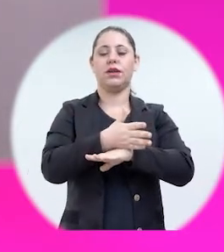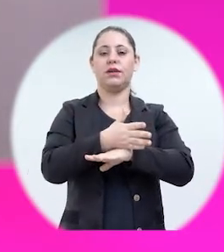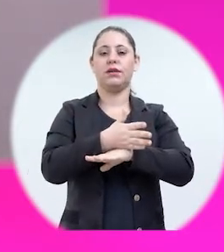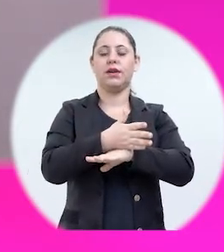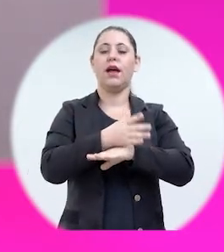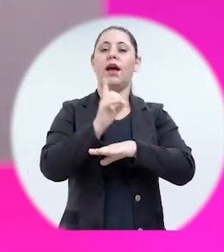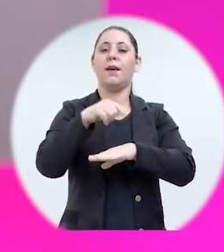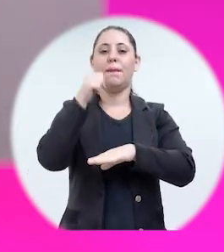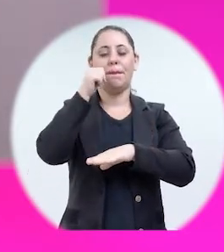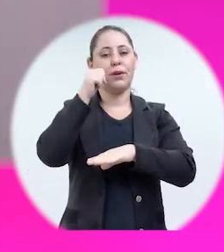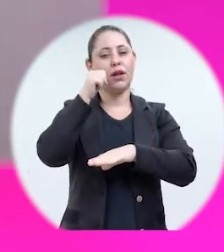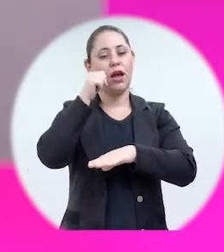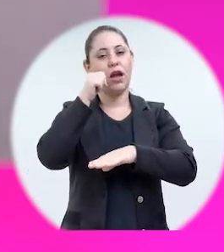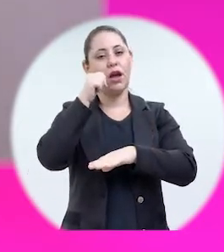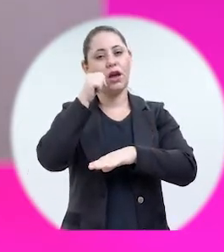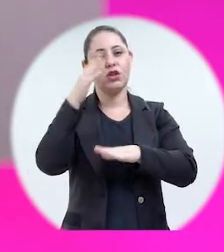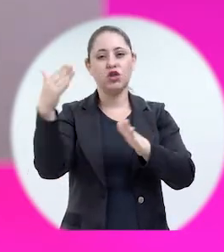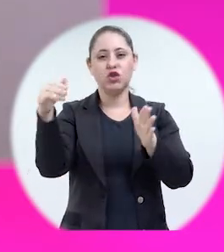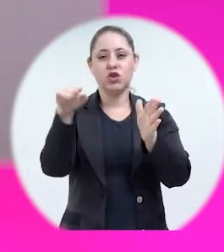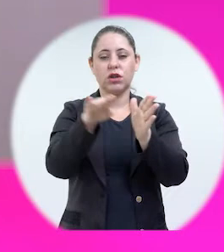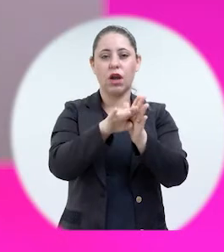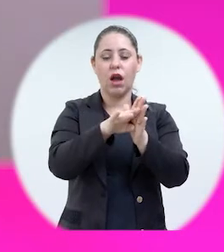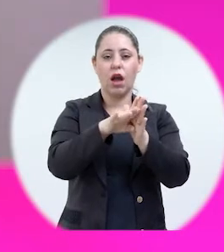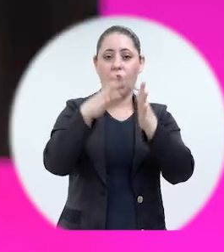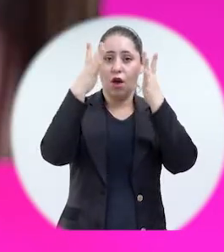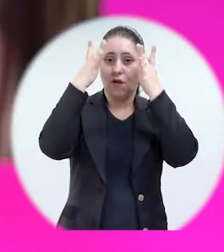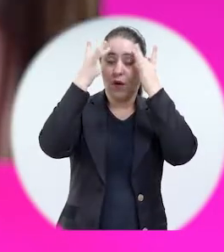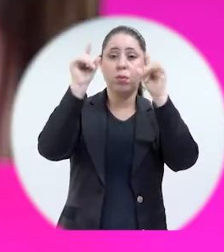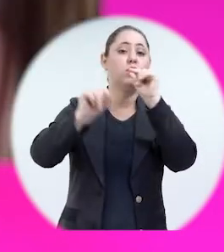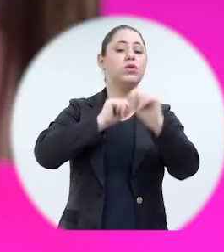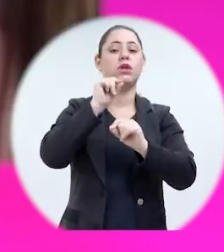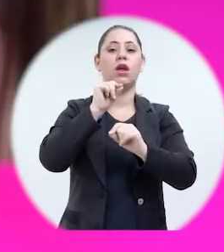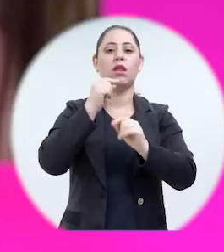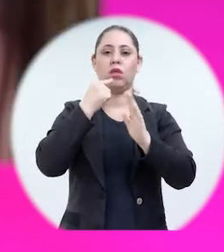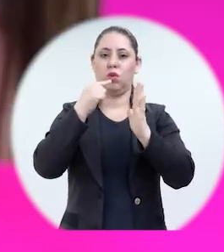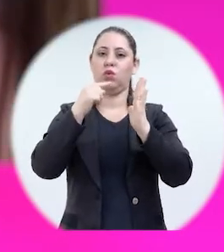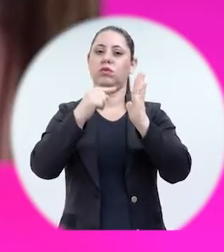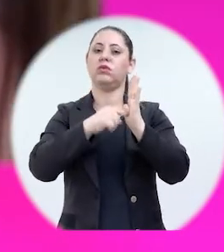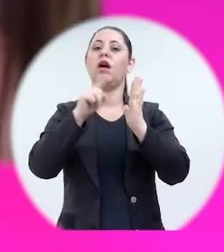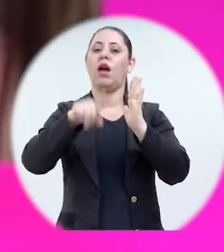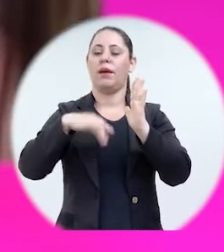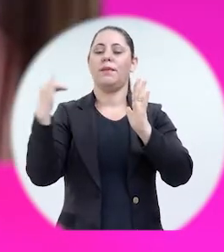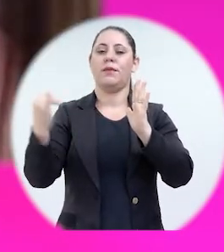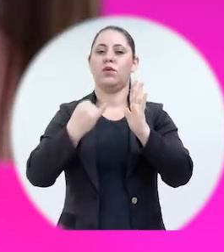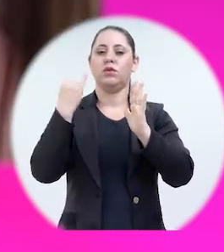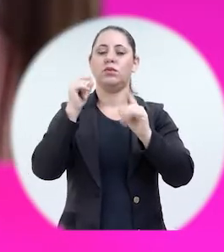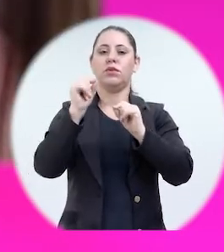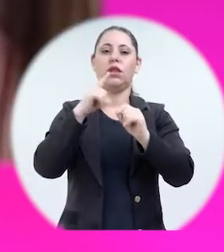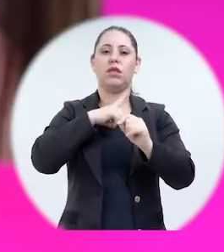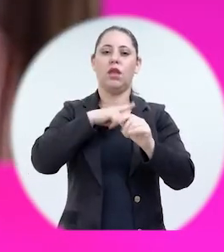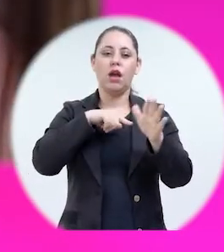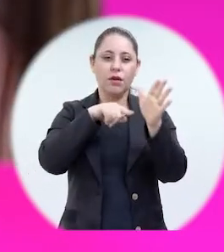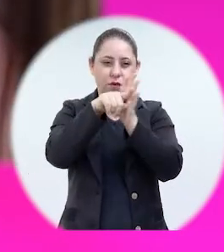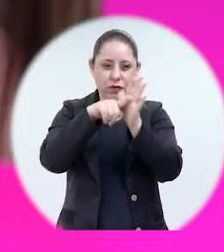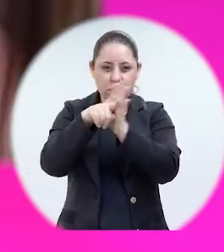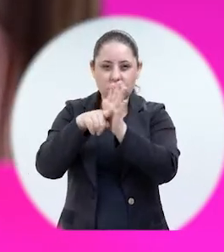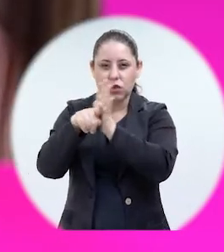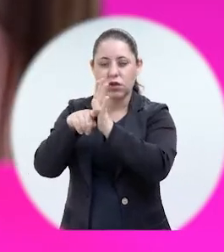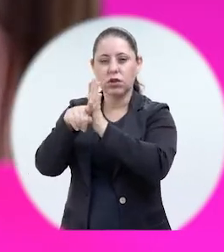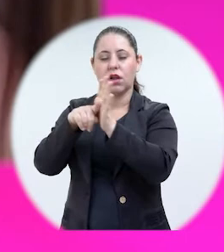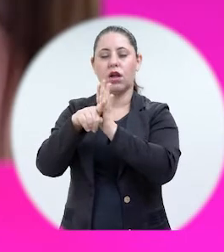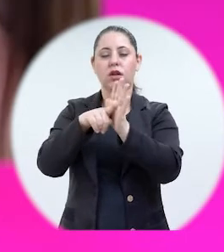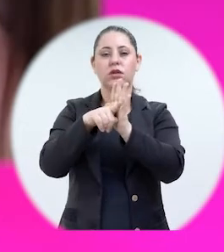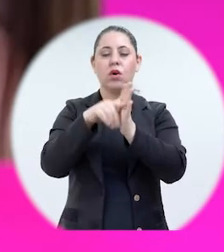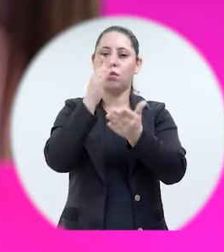entrada, claro, para essas mulheres, para formalizar, inclusive, essas denúncias, é claro, para que se instaure a